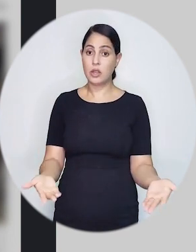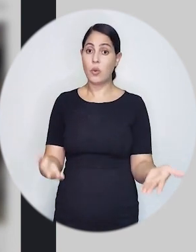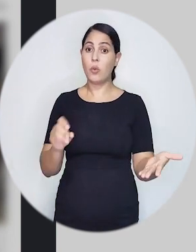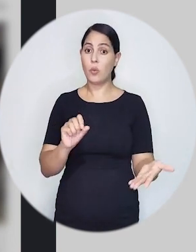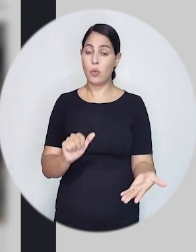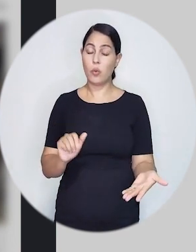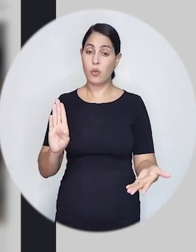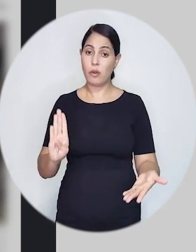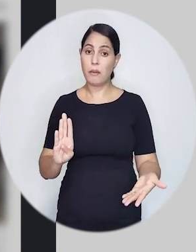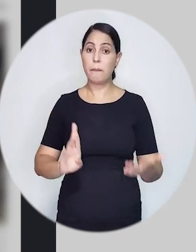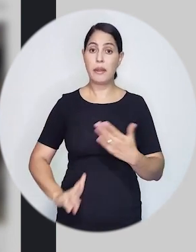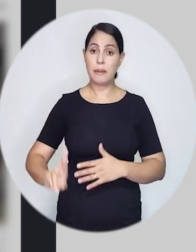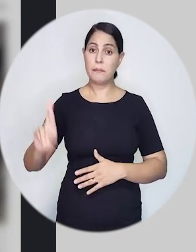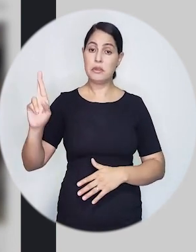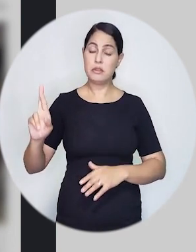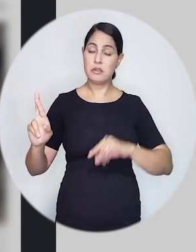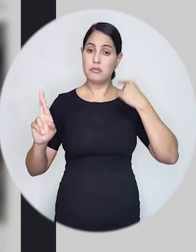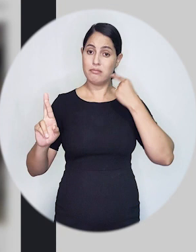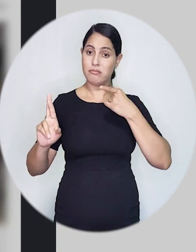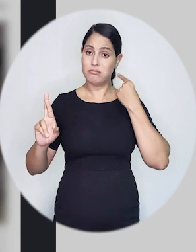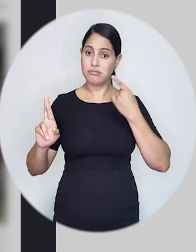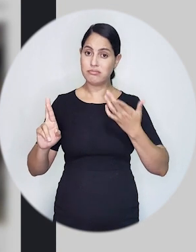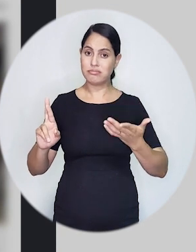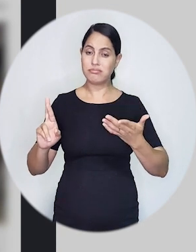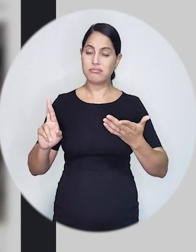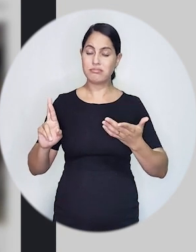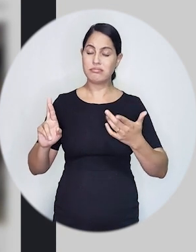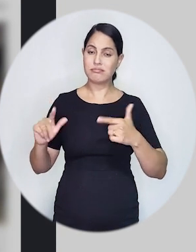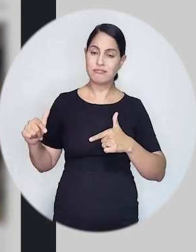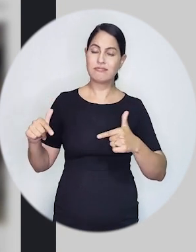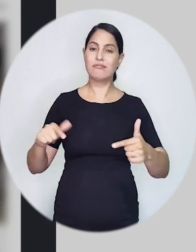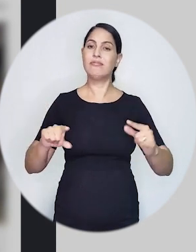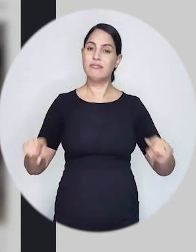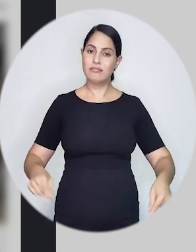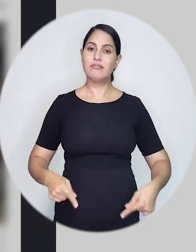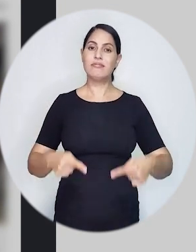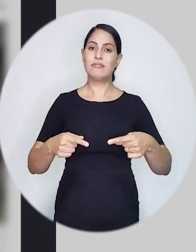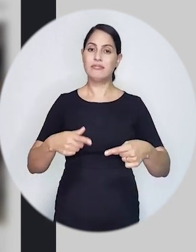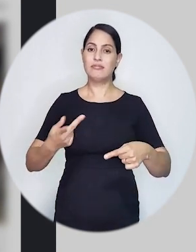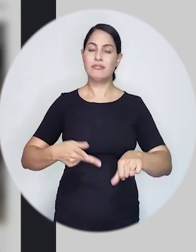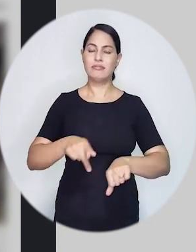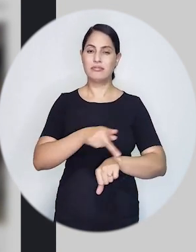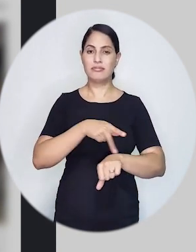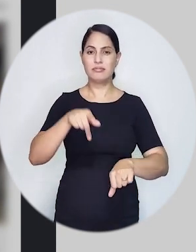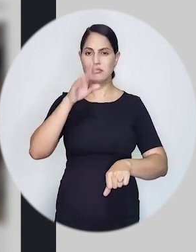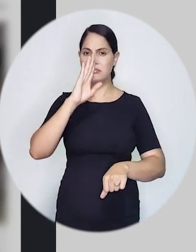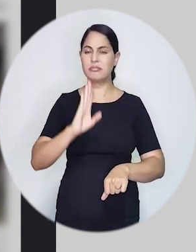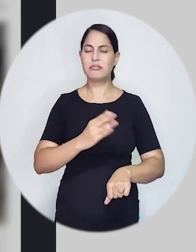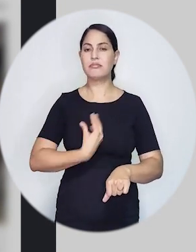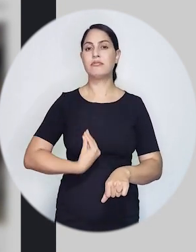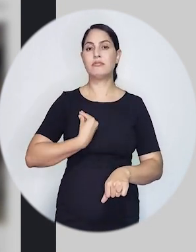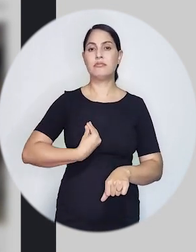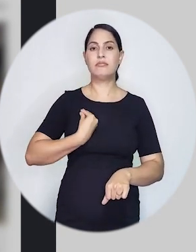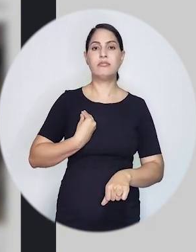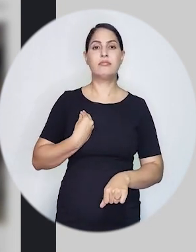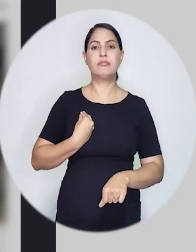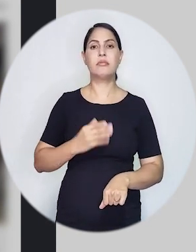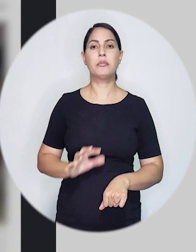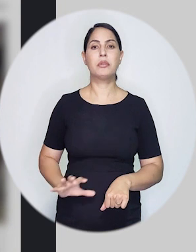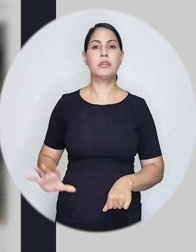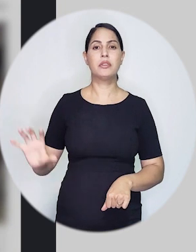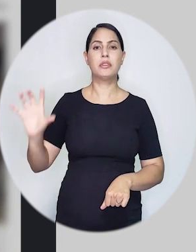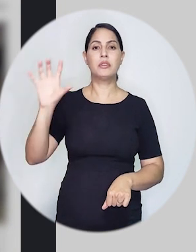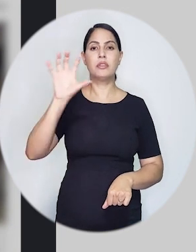dos Advogados do Brasil, como órgão de representação da advocacia, não se furta ao desafio que no país